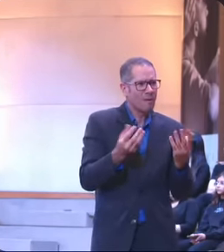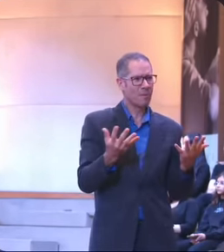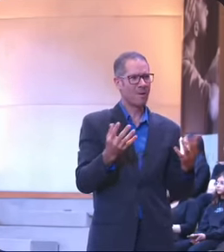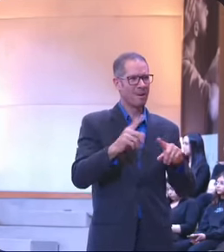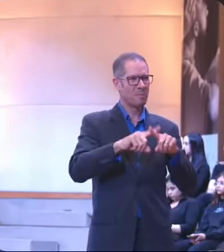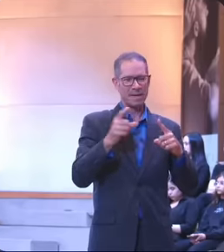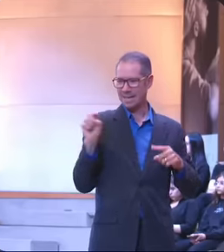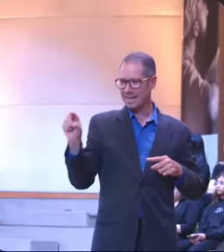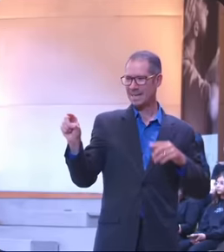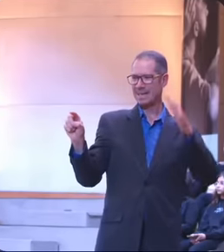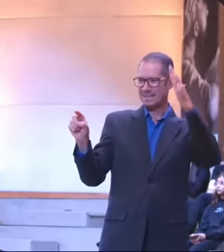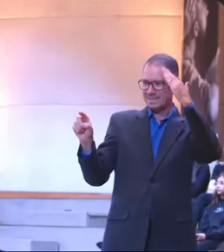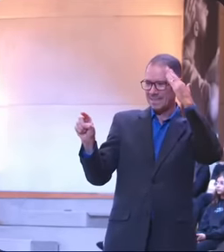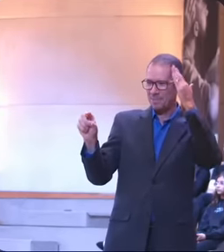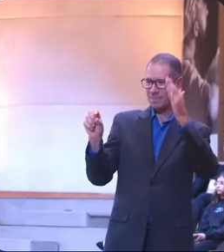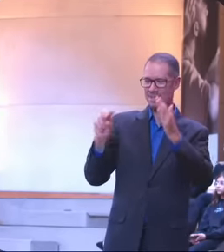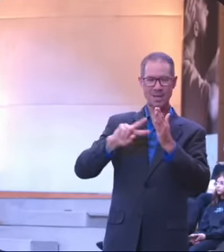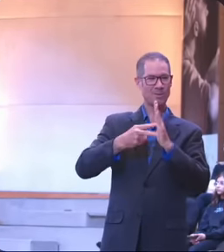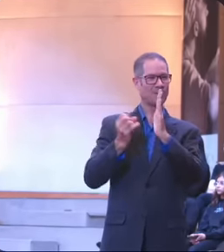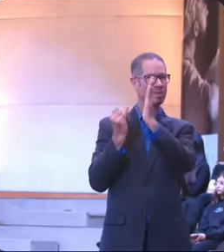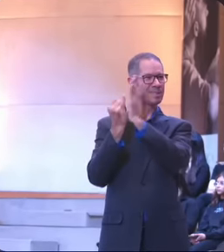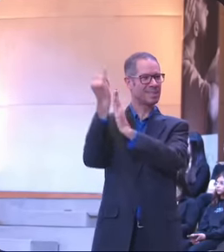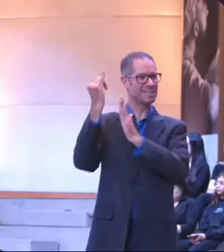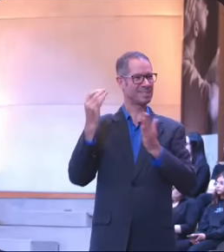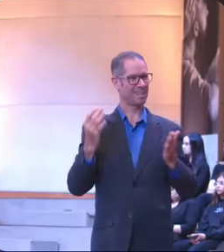Mas ele sabia o que era interceder.